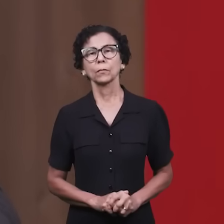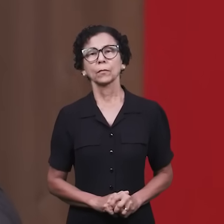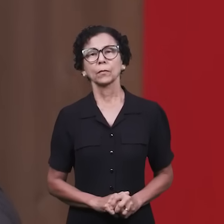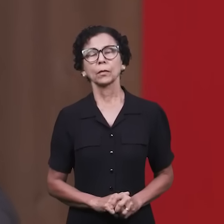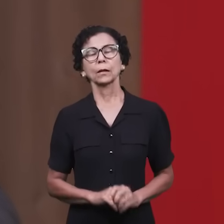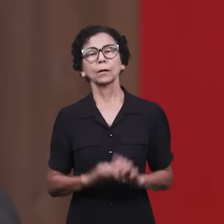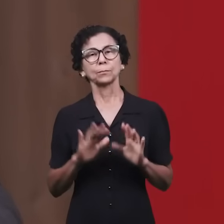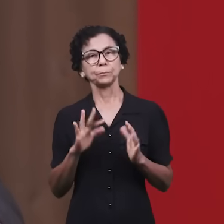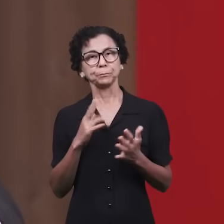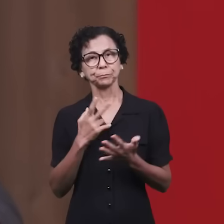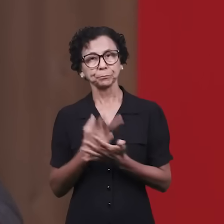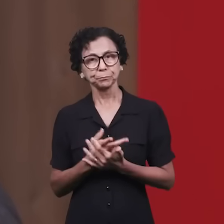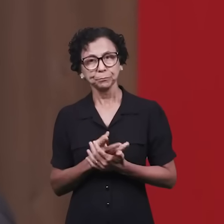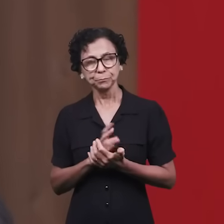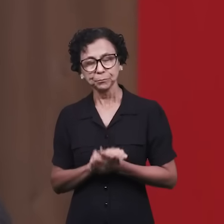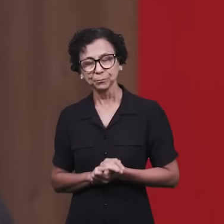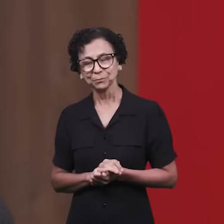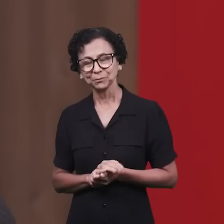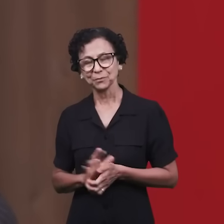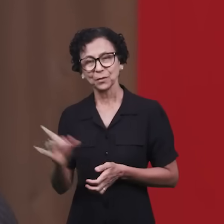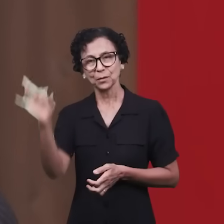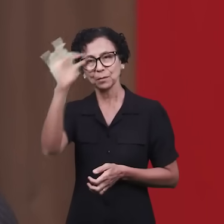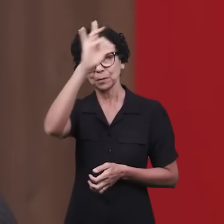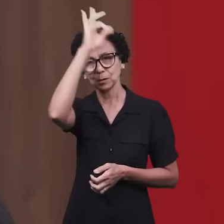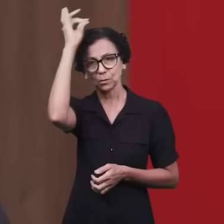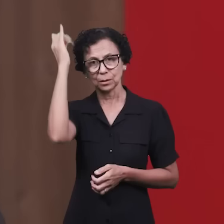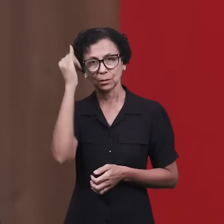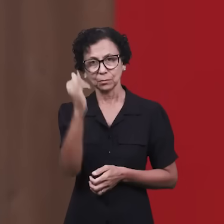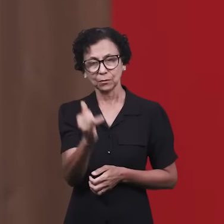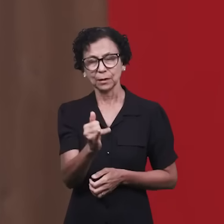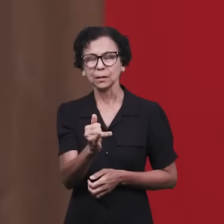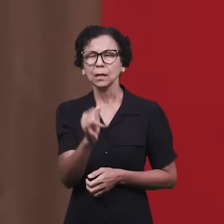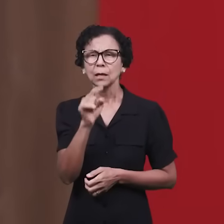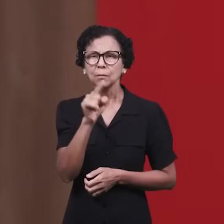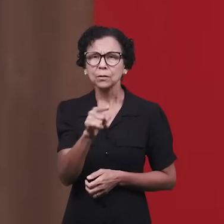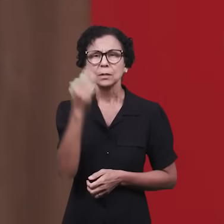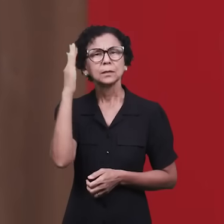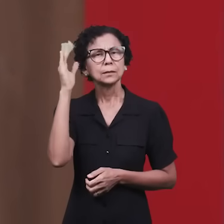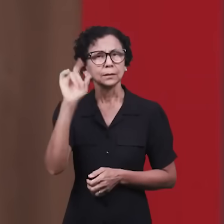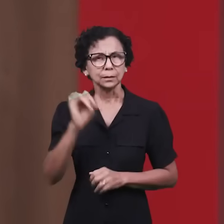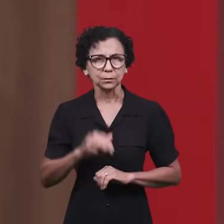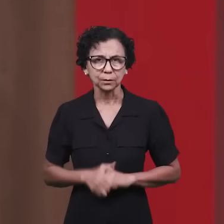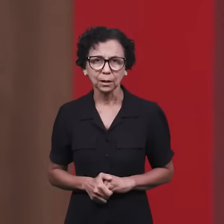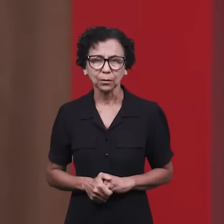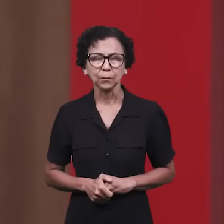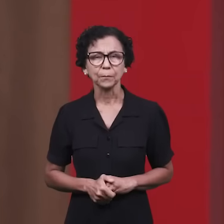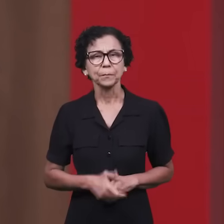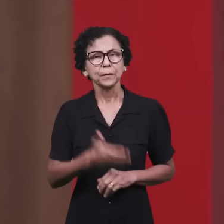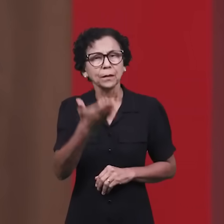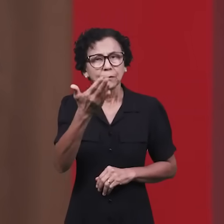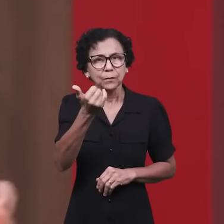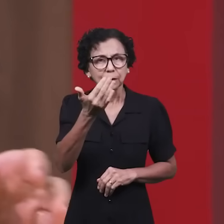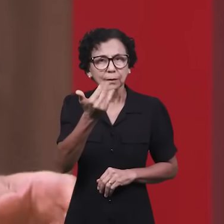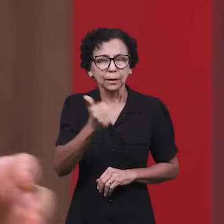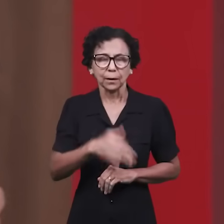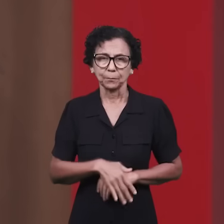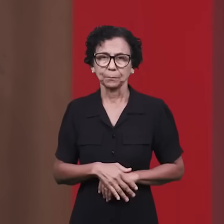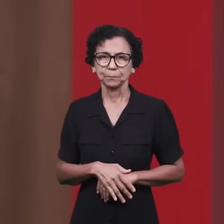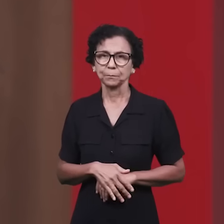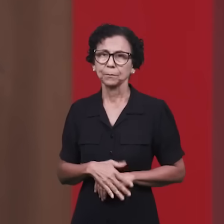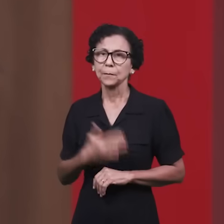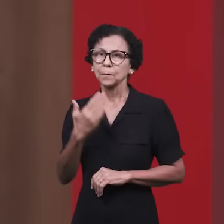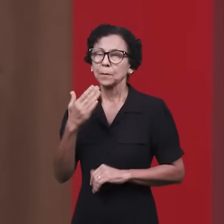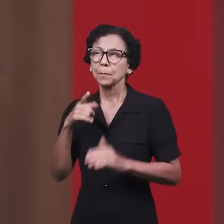está entendendo, eu vou te pegar na mão, vou te explicar o que é isso aqui. Vai aos pés do Senhor, que vai te revelar os mistérios da palavra. Porque quando